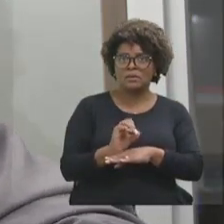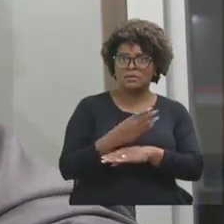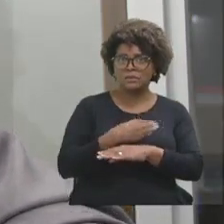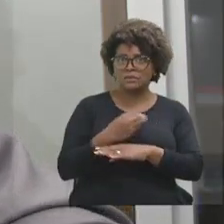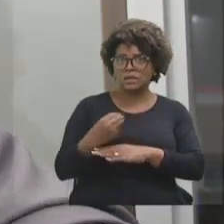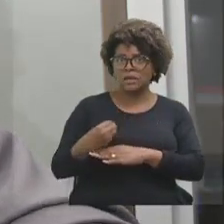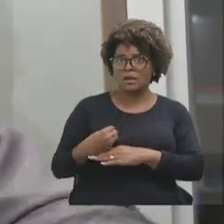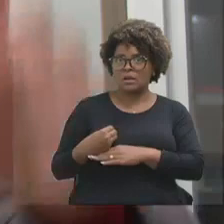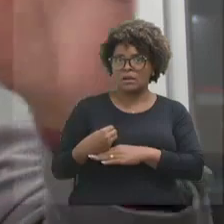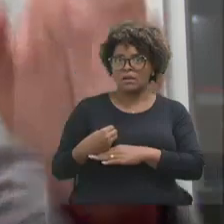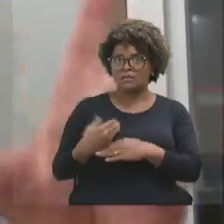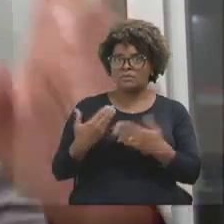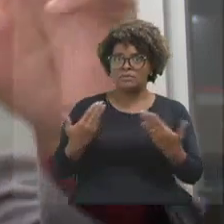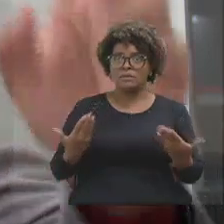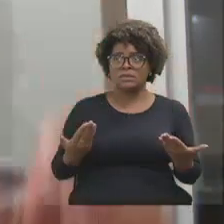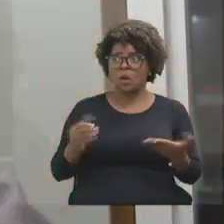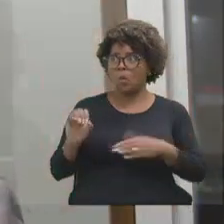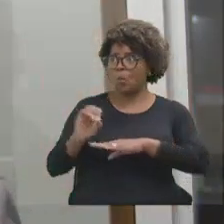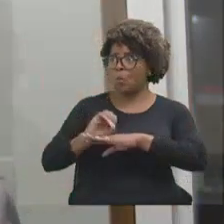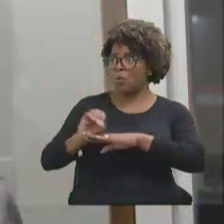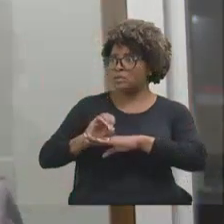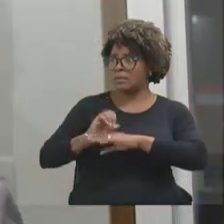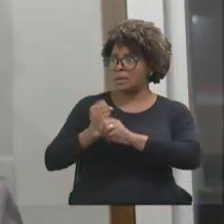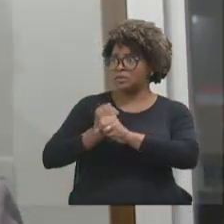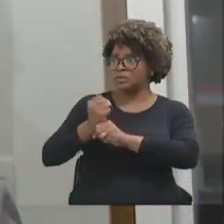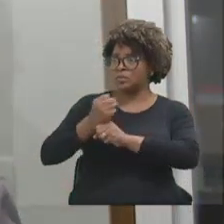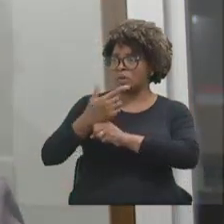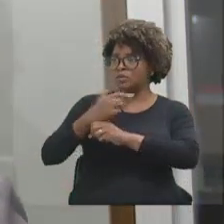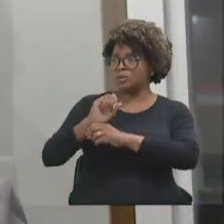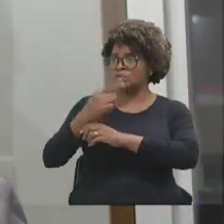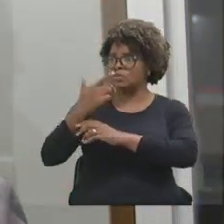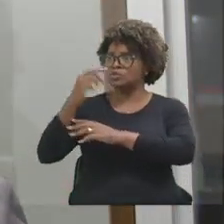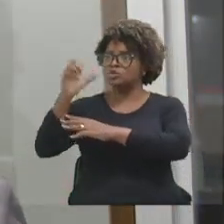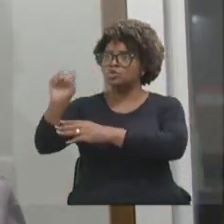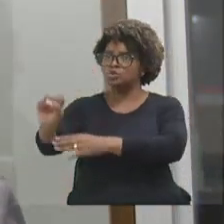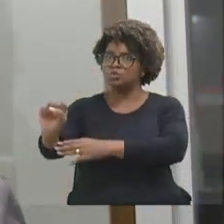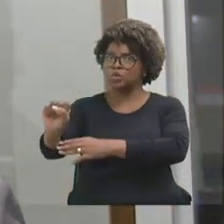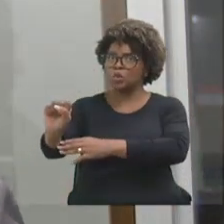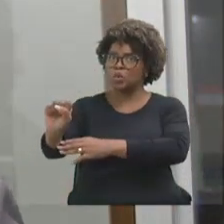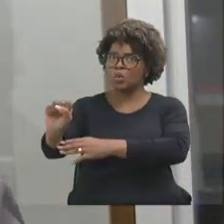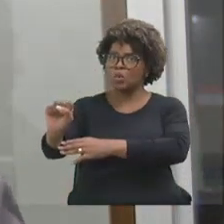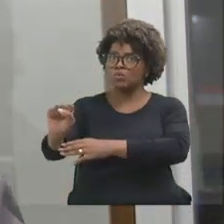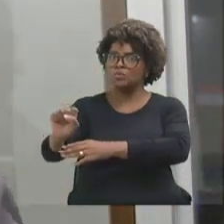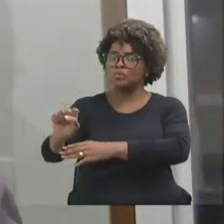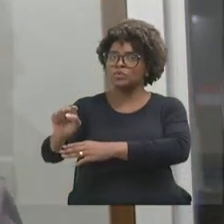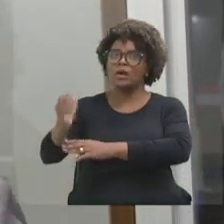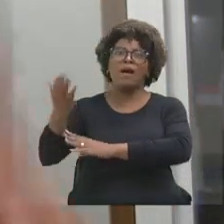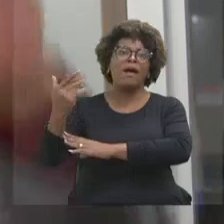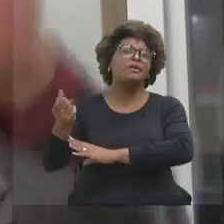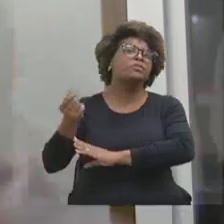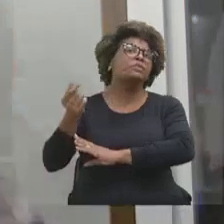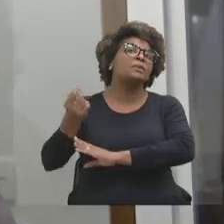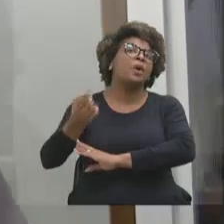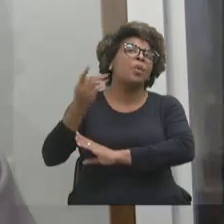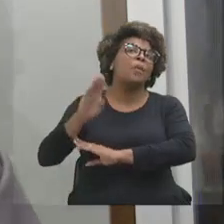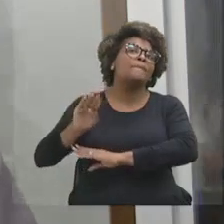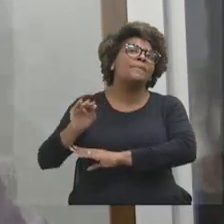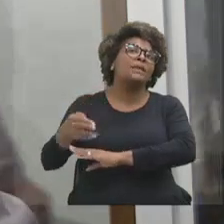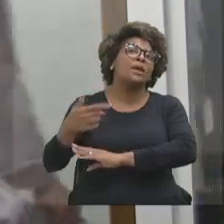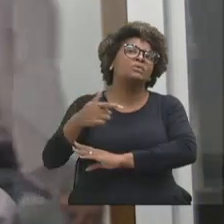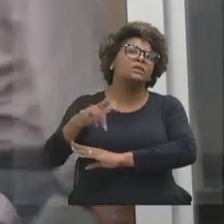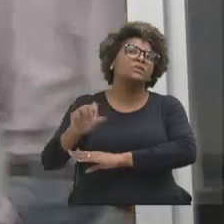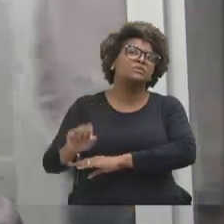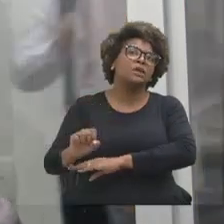ou seja investiu o orçamento em 2018 na atenção primária Dr Fábio era um bilhão e 700 milhões foi investido